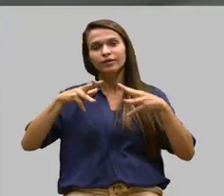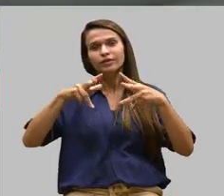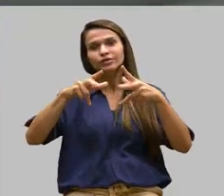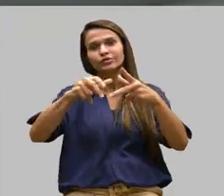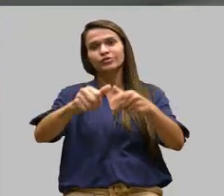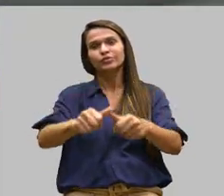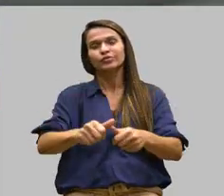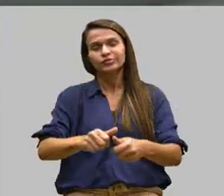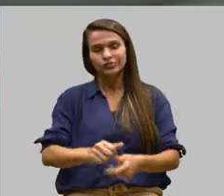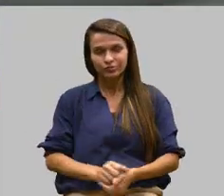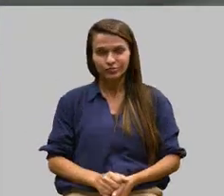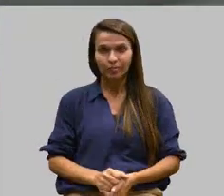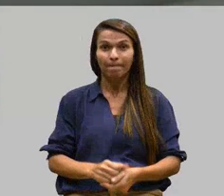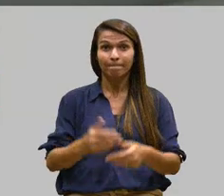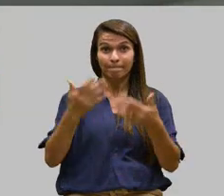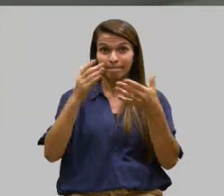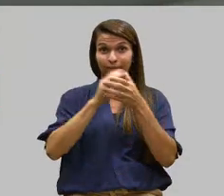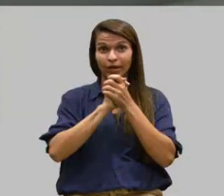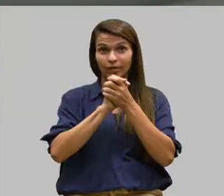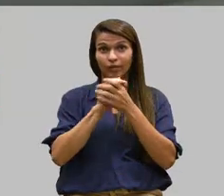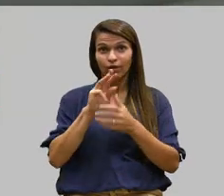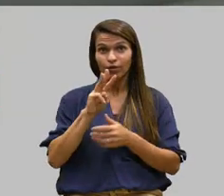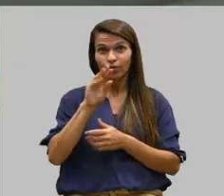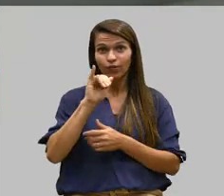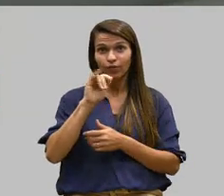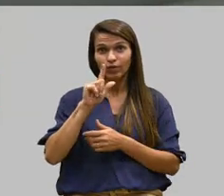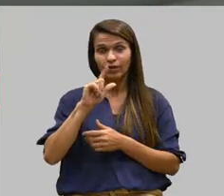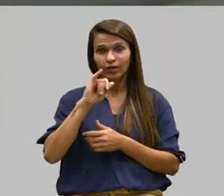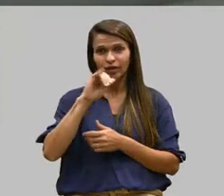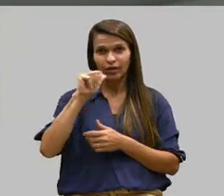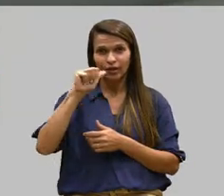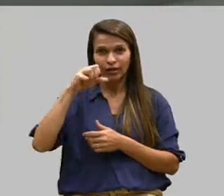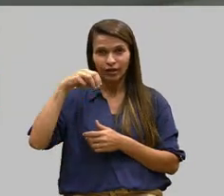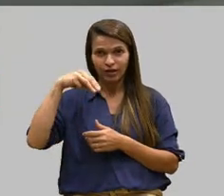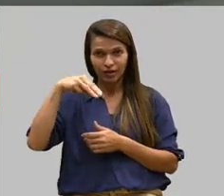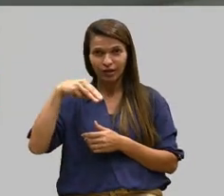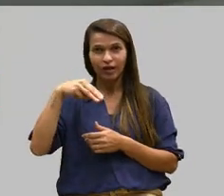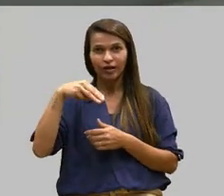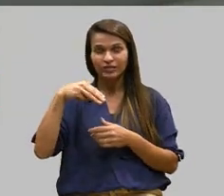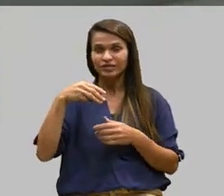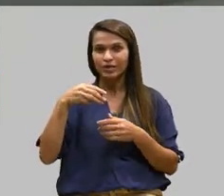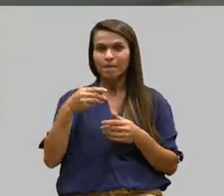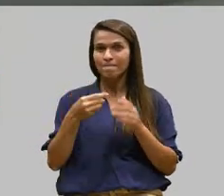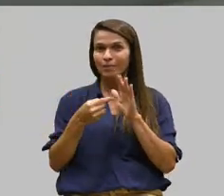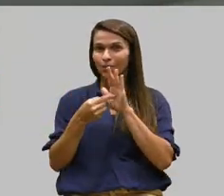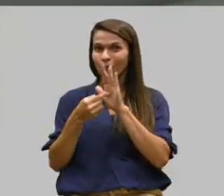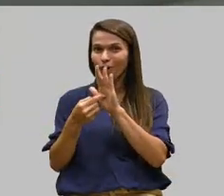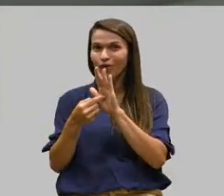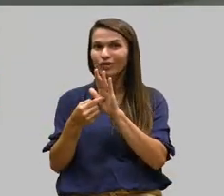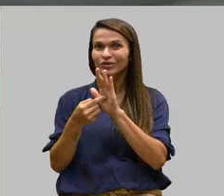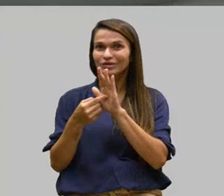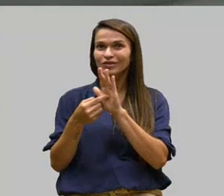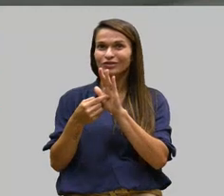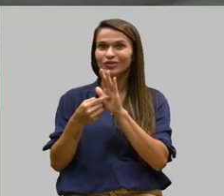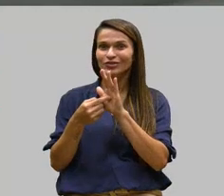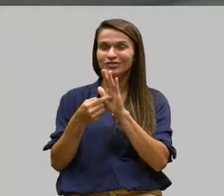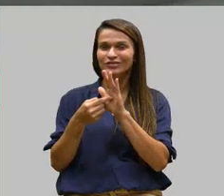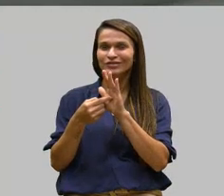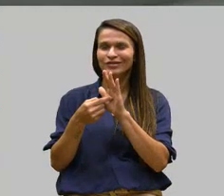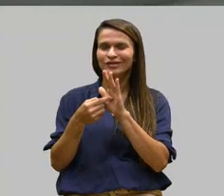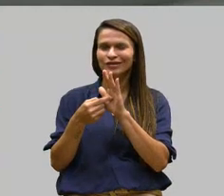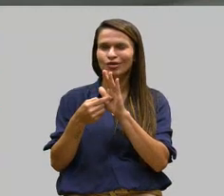Parabéns William você leva leva a nossa mensagem lá o restaurante Genaro que está dando oportunidade